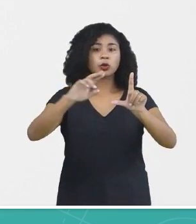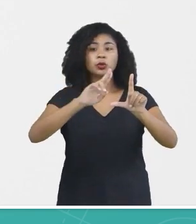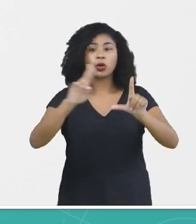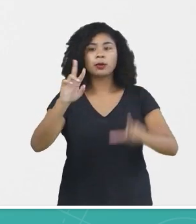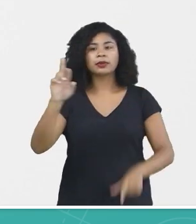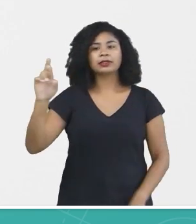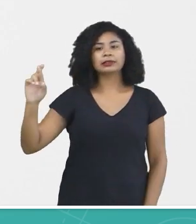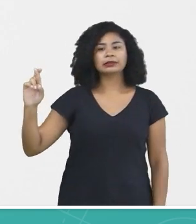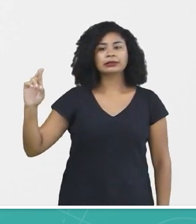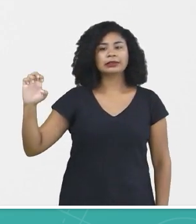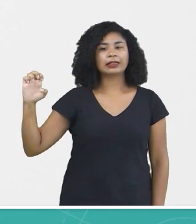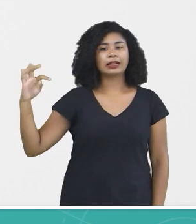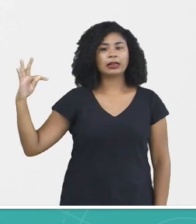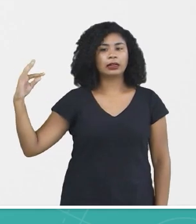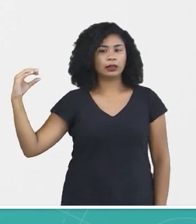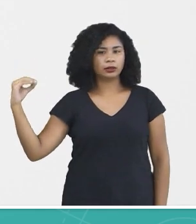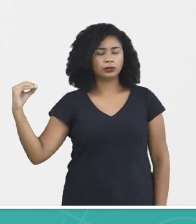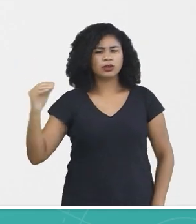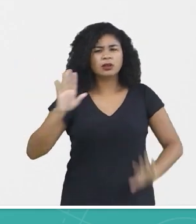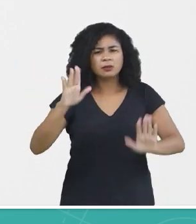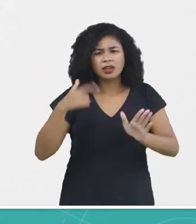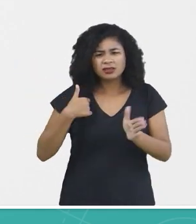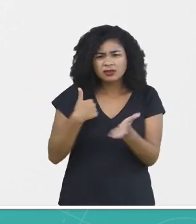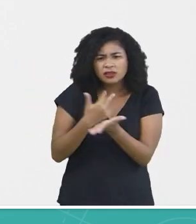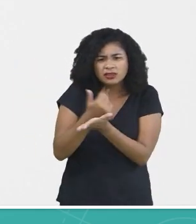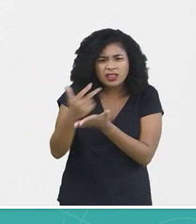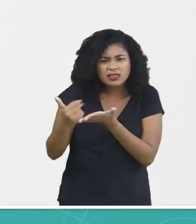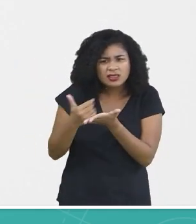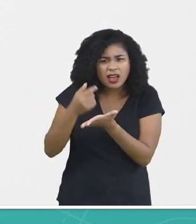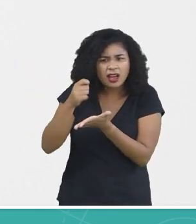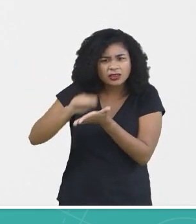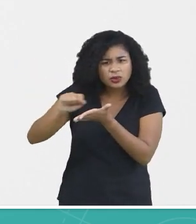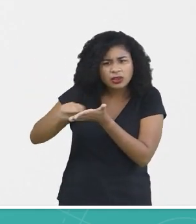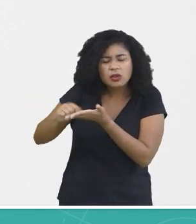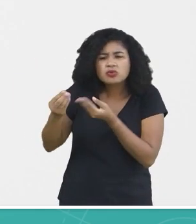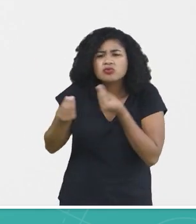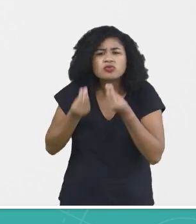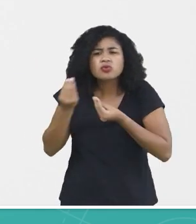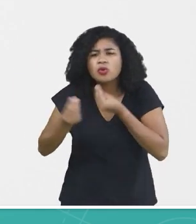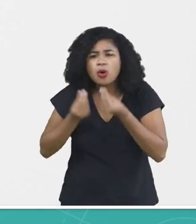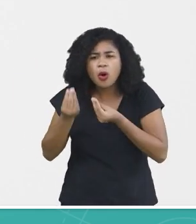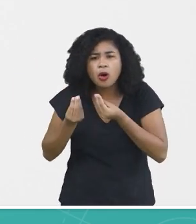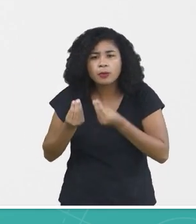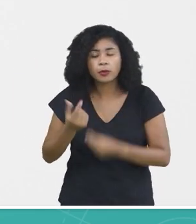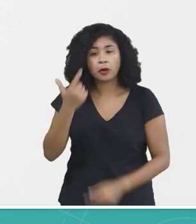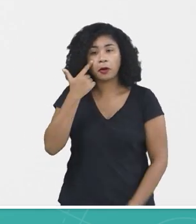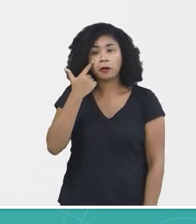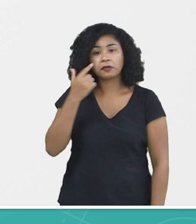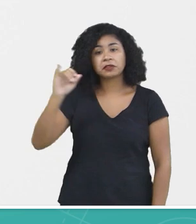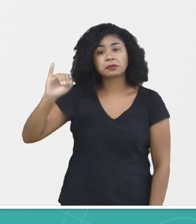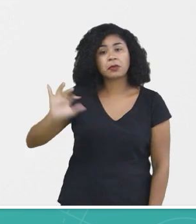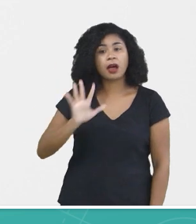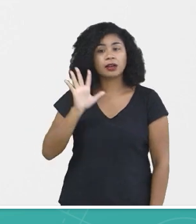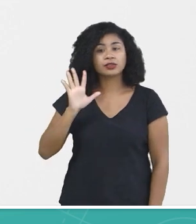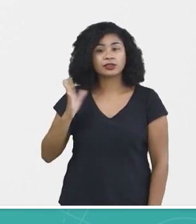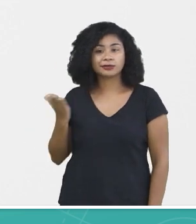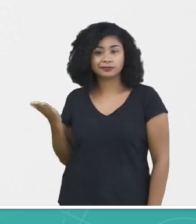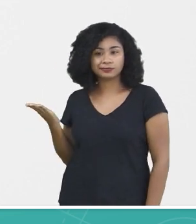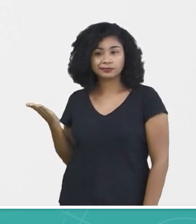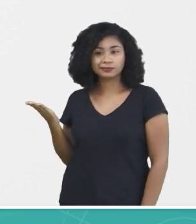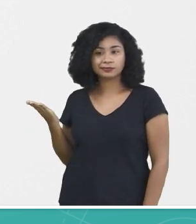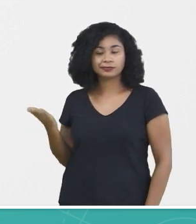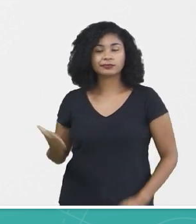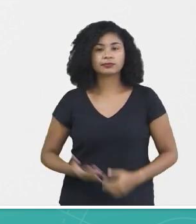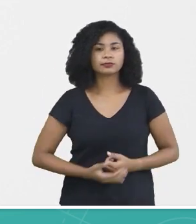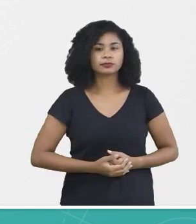se eu fizer isso no meu caderno, como é que fica? Bora lá então. Olha aqui para a nossa TV interativa. Ó, eu vou pegar aqui